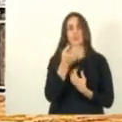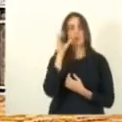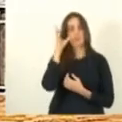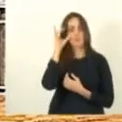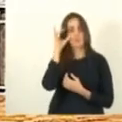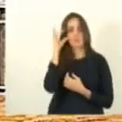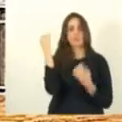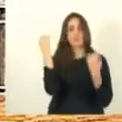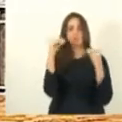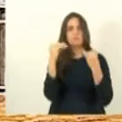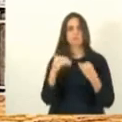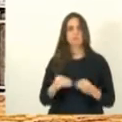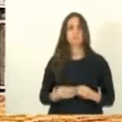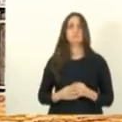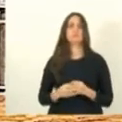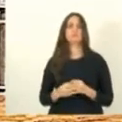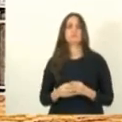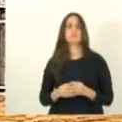aqui